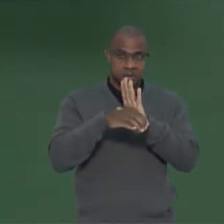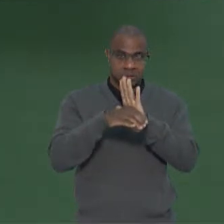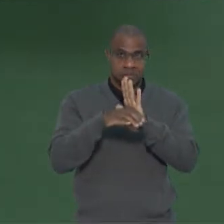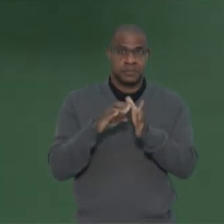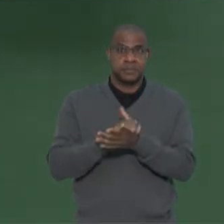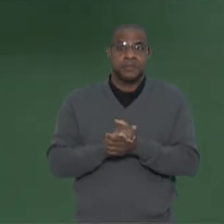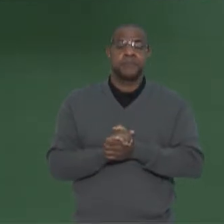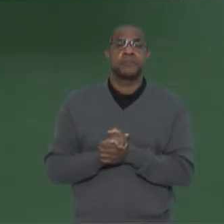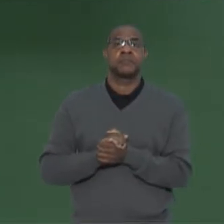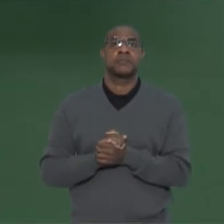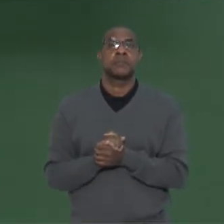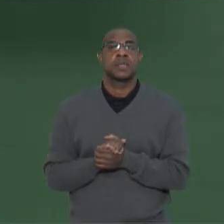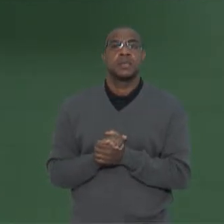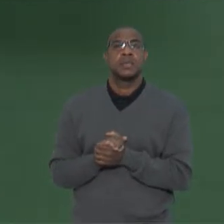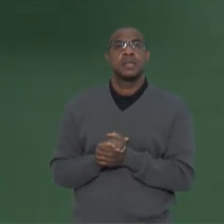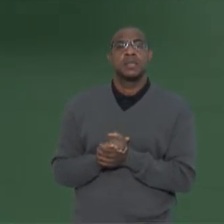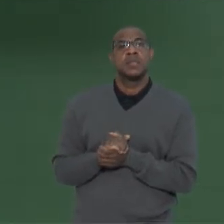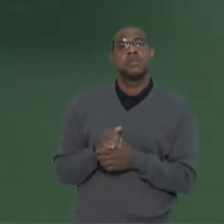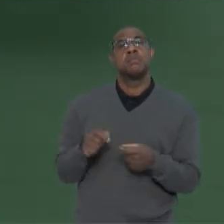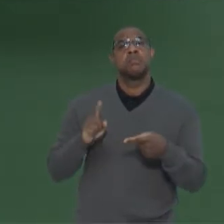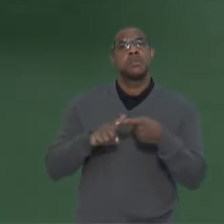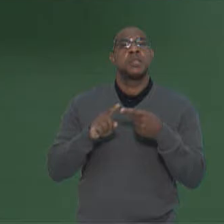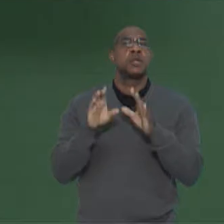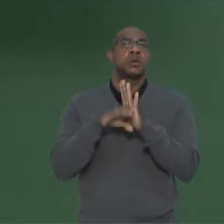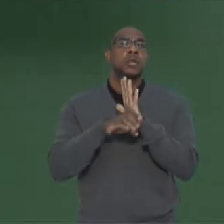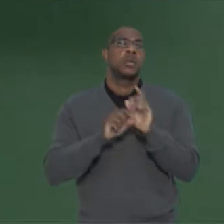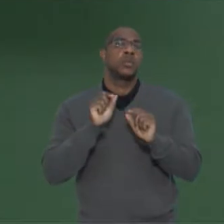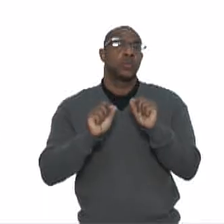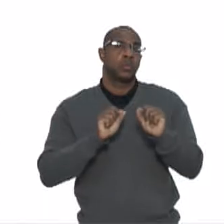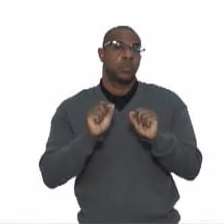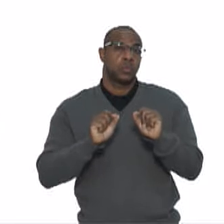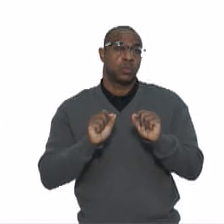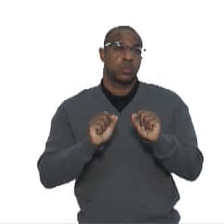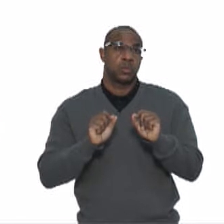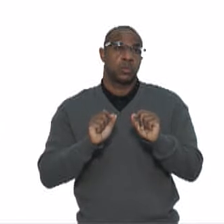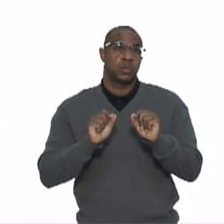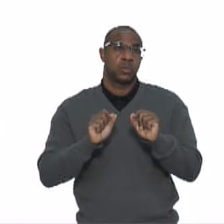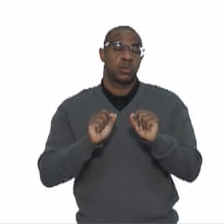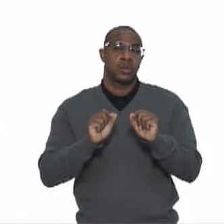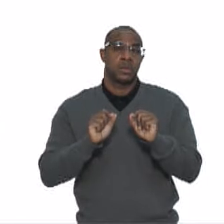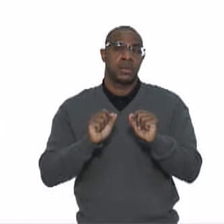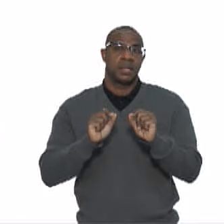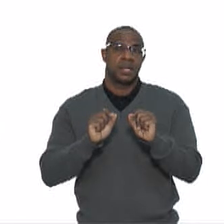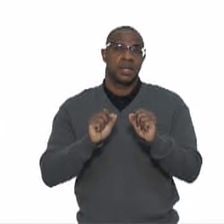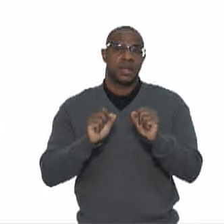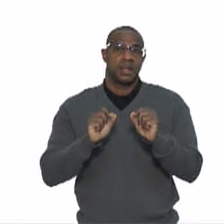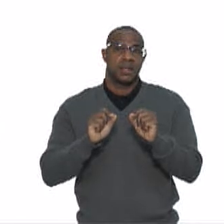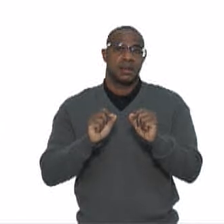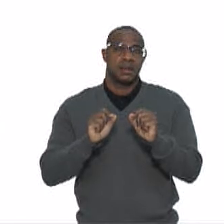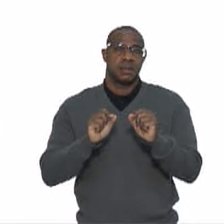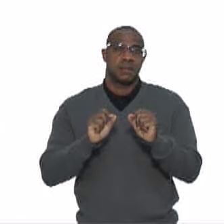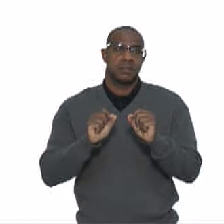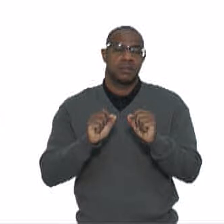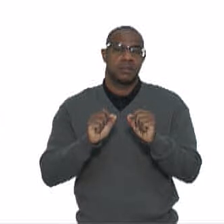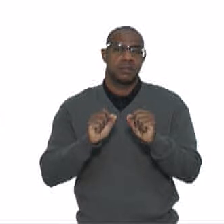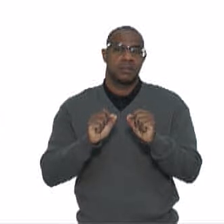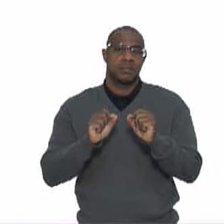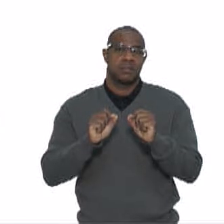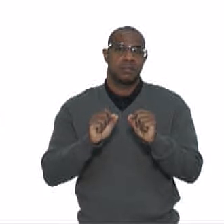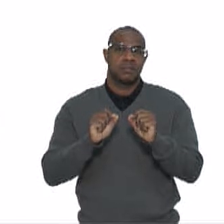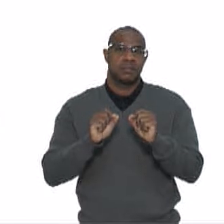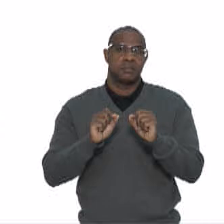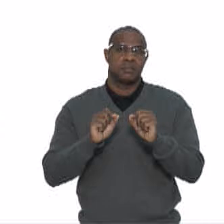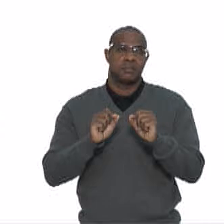Academia Espanhola, né? O primeiro conceito é atividade física exercida como juego